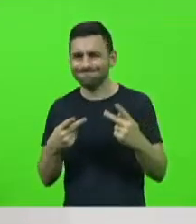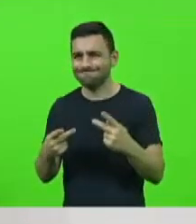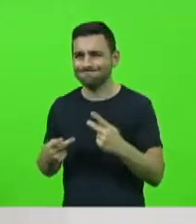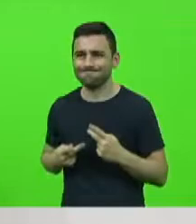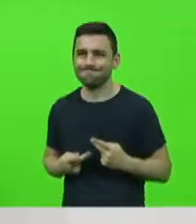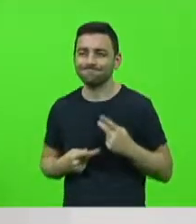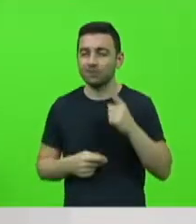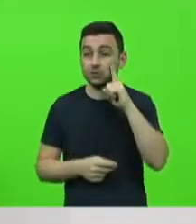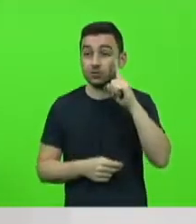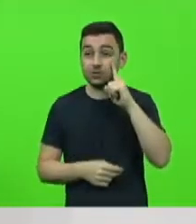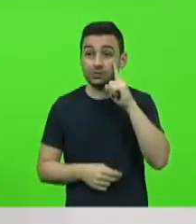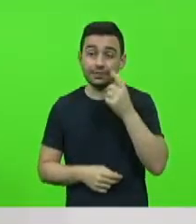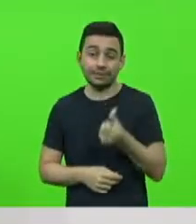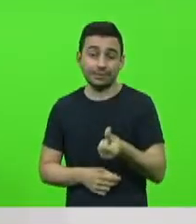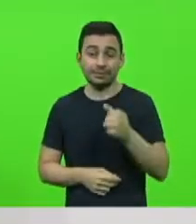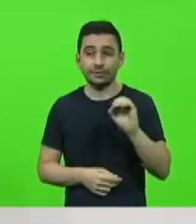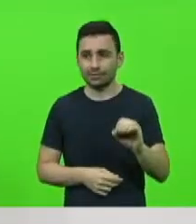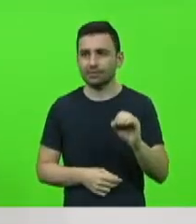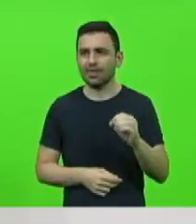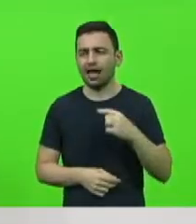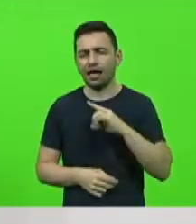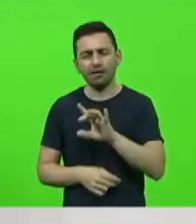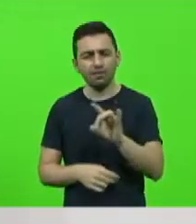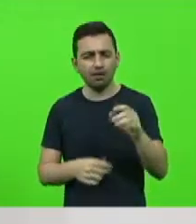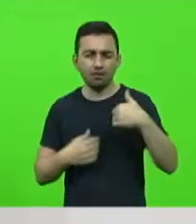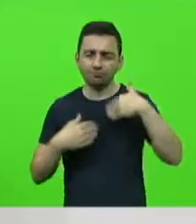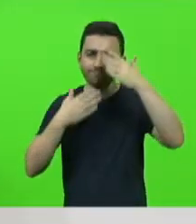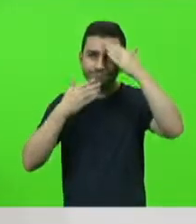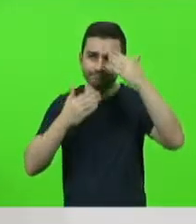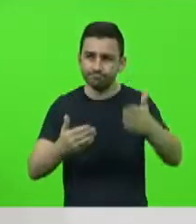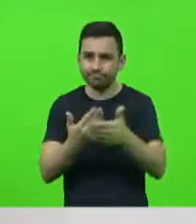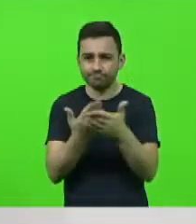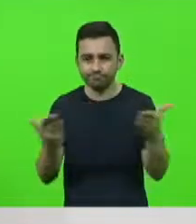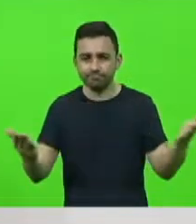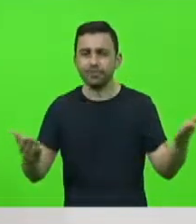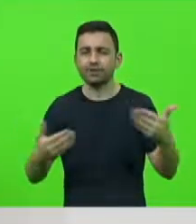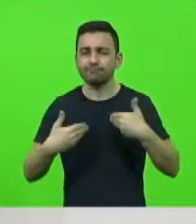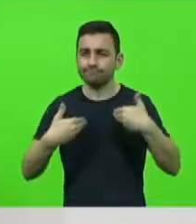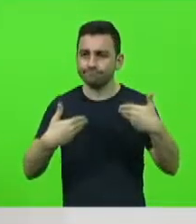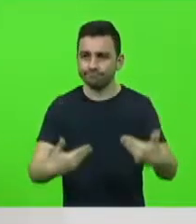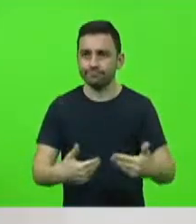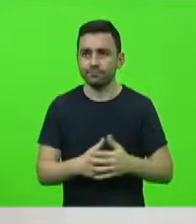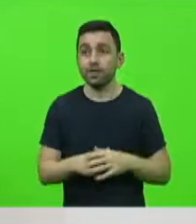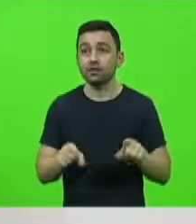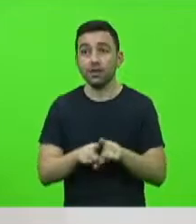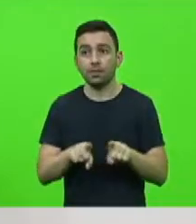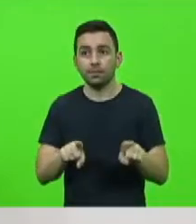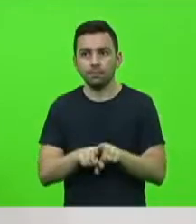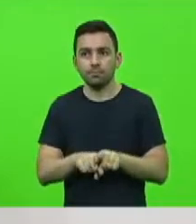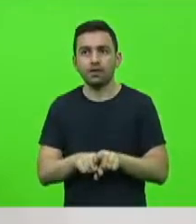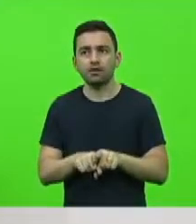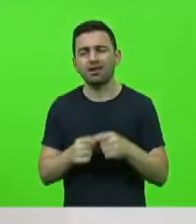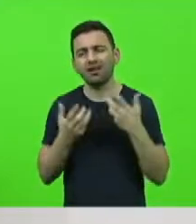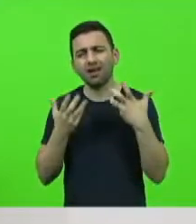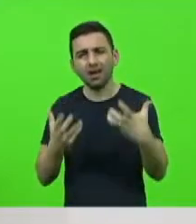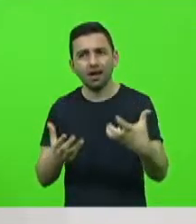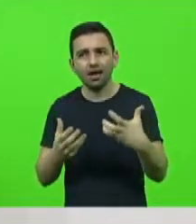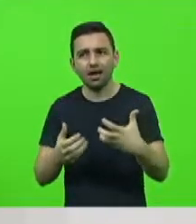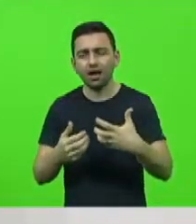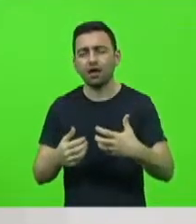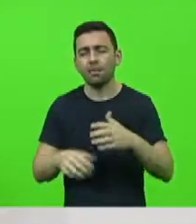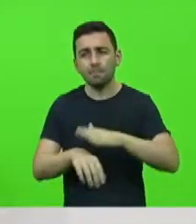aqui agradeço a cada um, a cada uma que nos recebeu nesta caminhada. Priorizamos ações voltadas ao bem viver da população de Santa